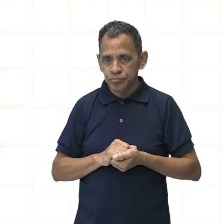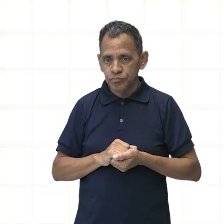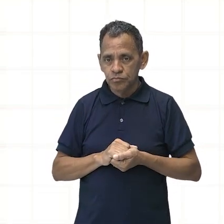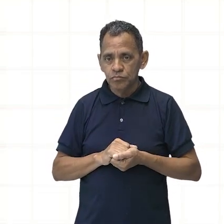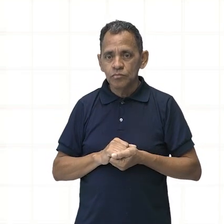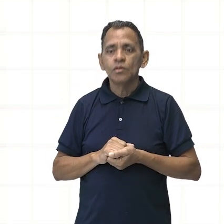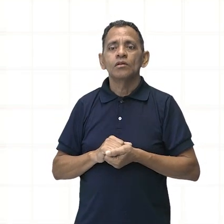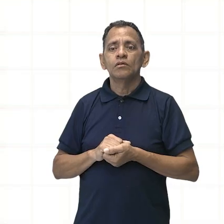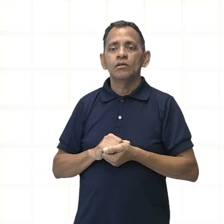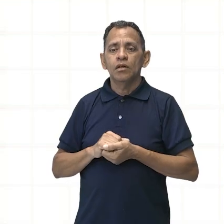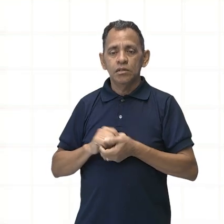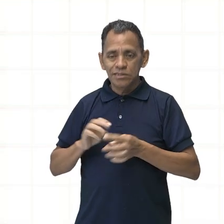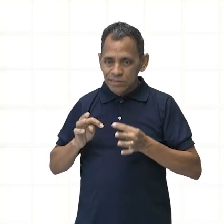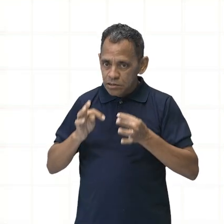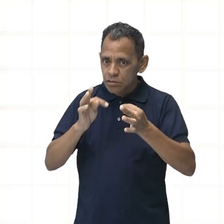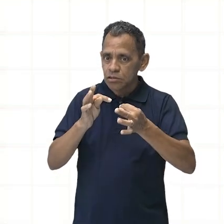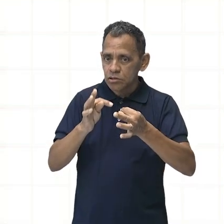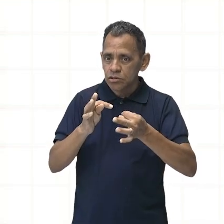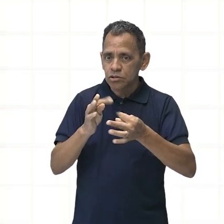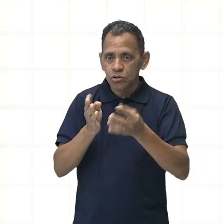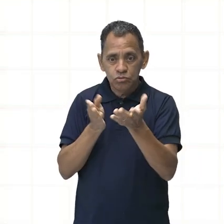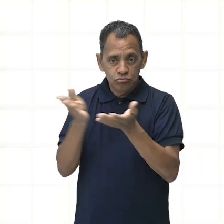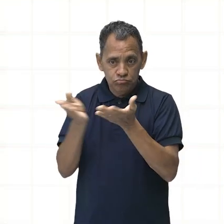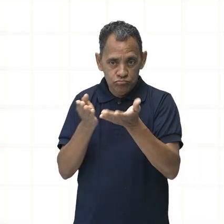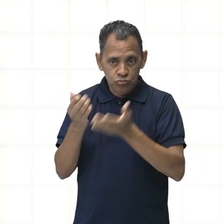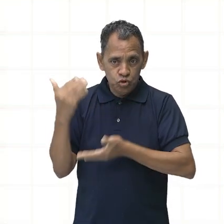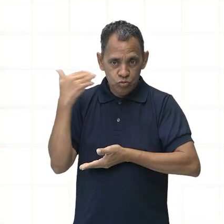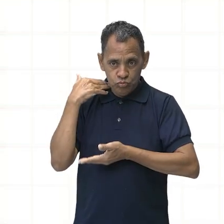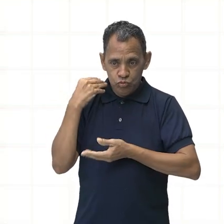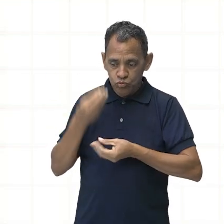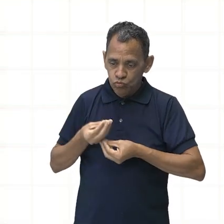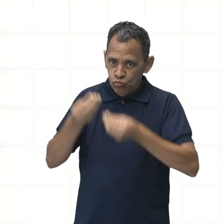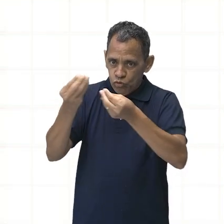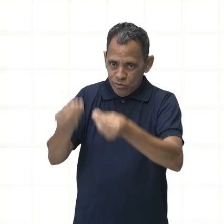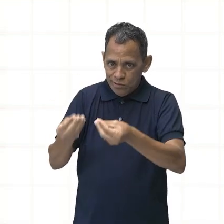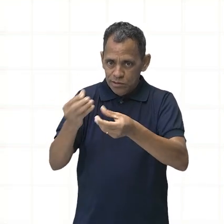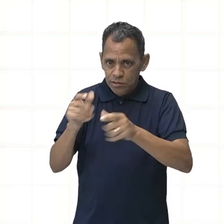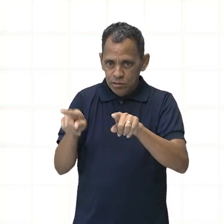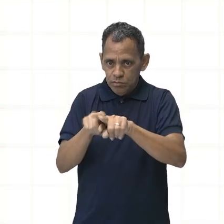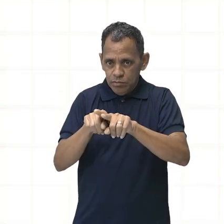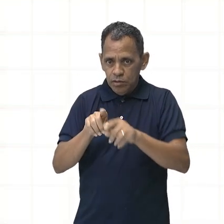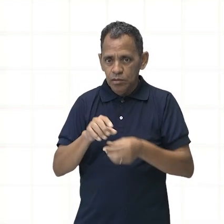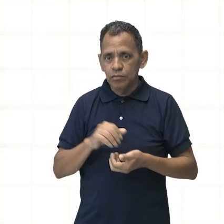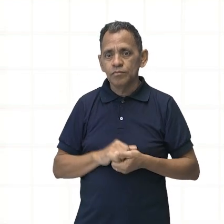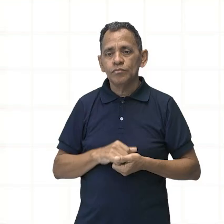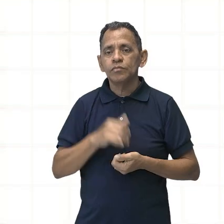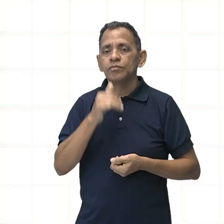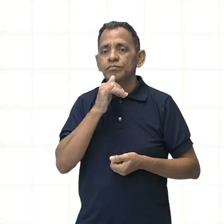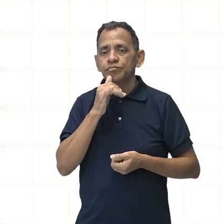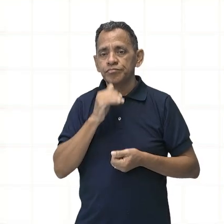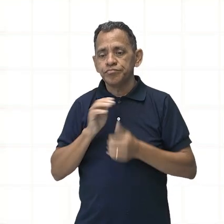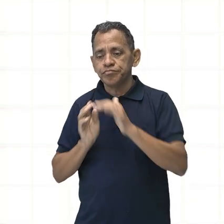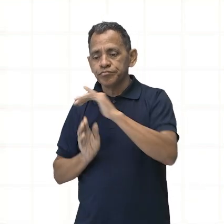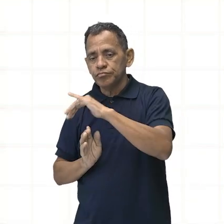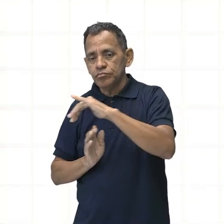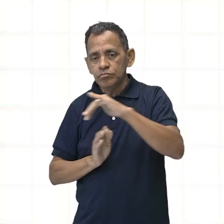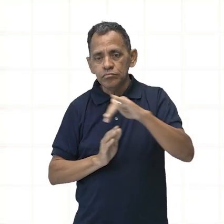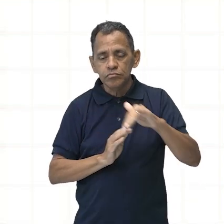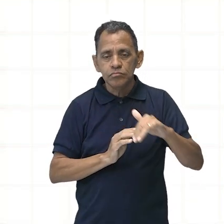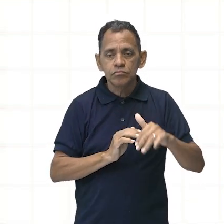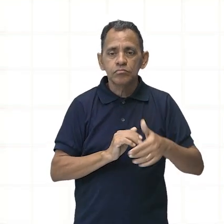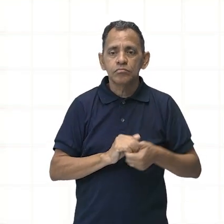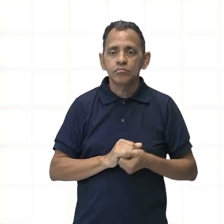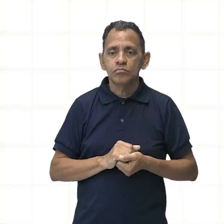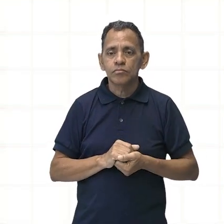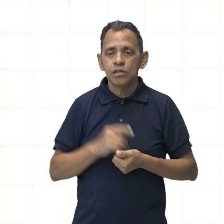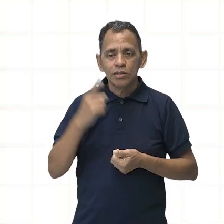da questão financeira, né, do serviço que os bancos oferecem de uma forma geral. Como assim, professor? Eu quero pontuar esse exemplo porque eu acho interessante,